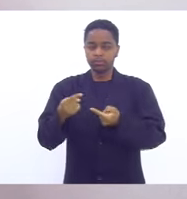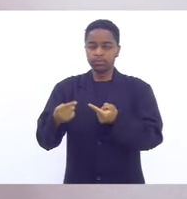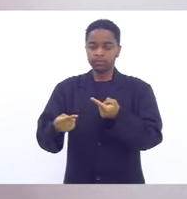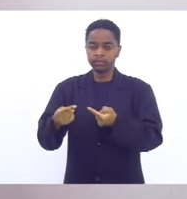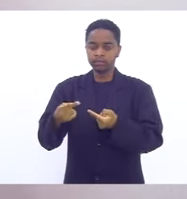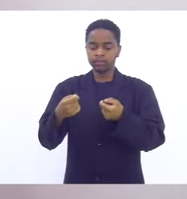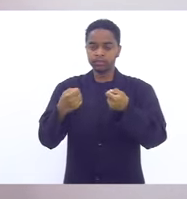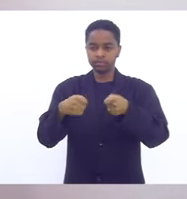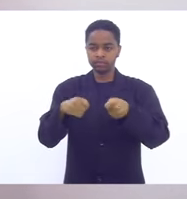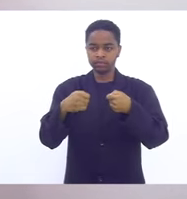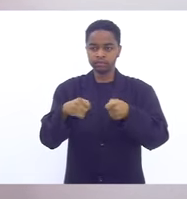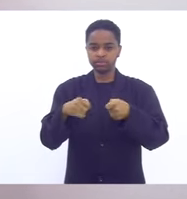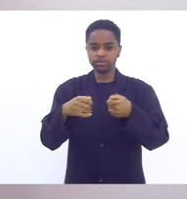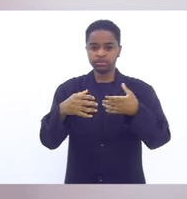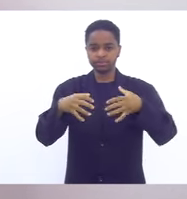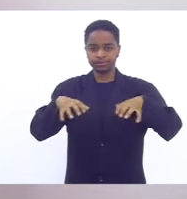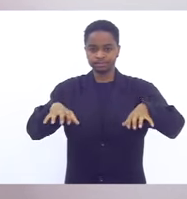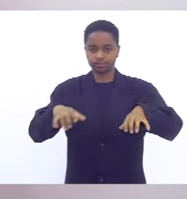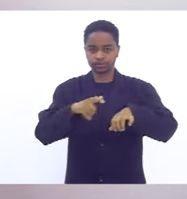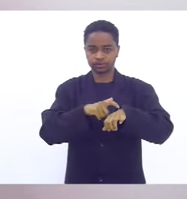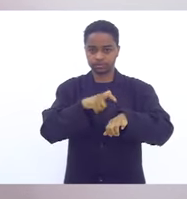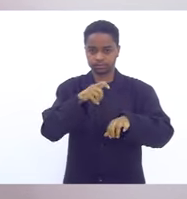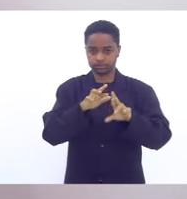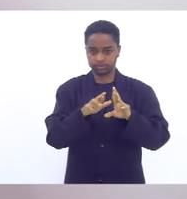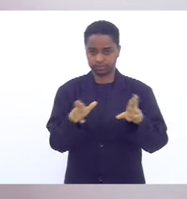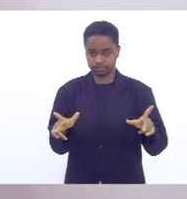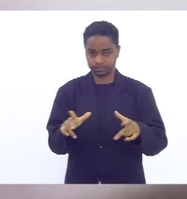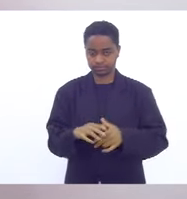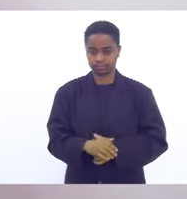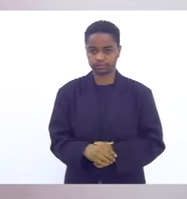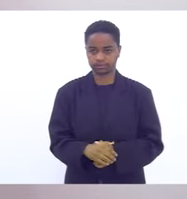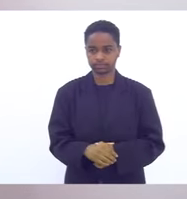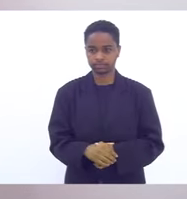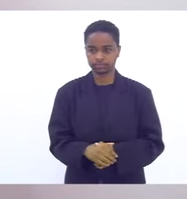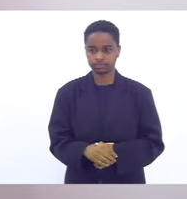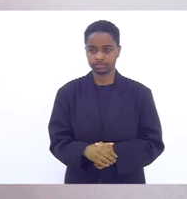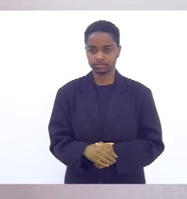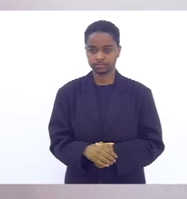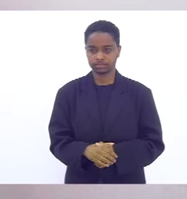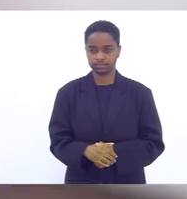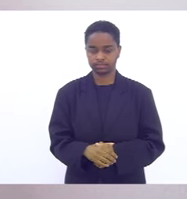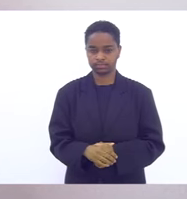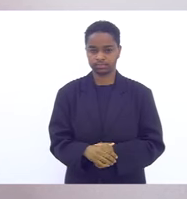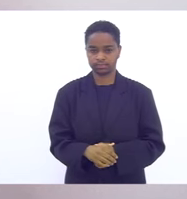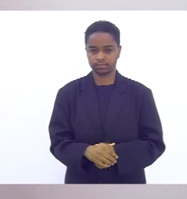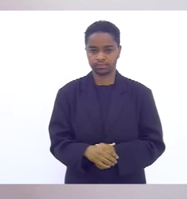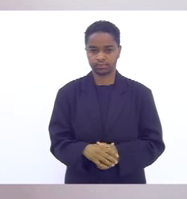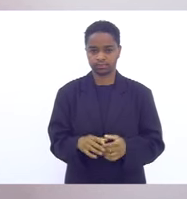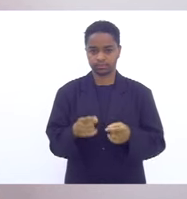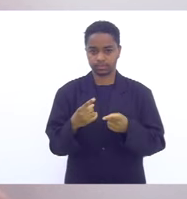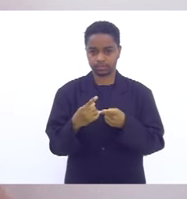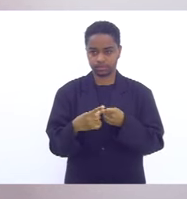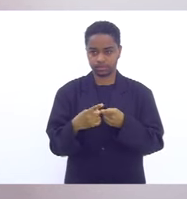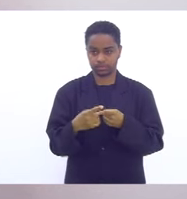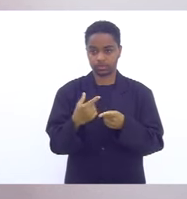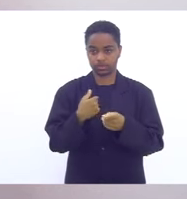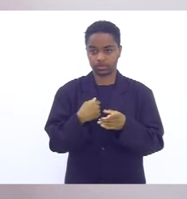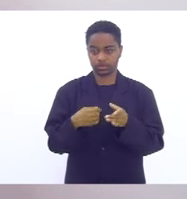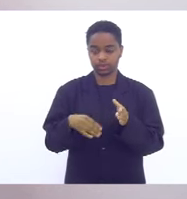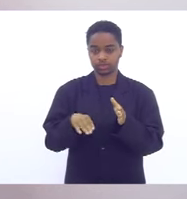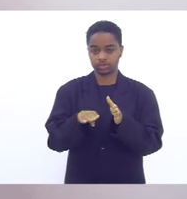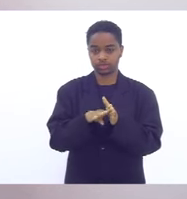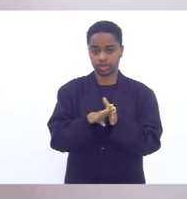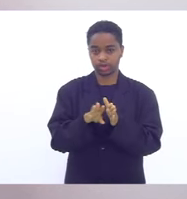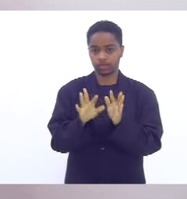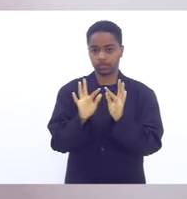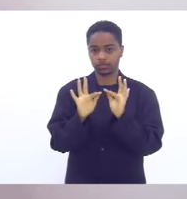ser divididos em momentos distintos. Eu cheguei, não é, já no final da